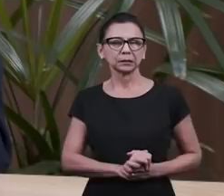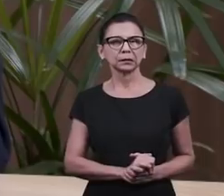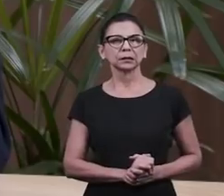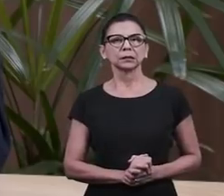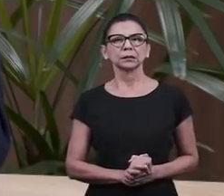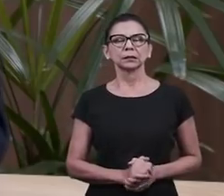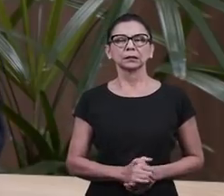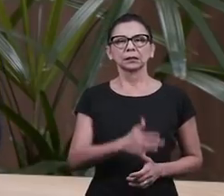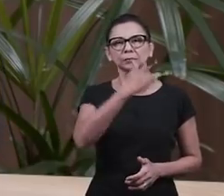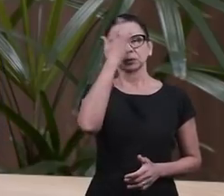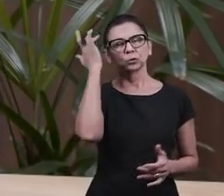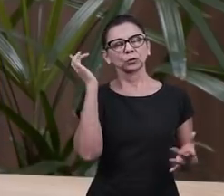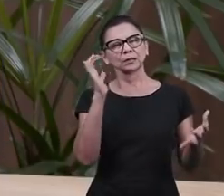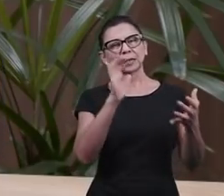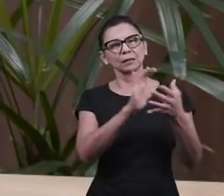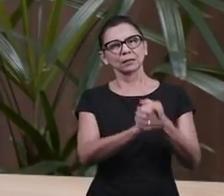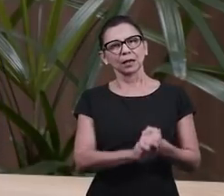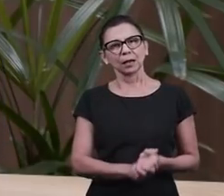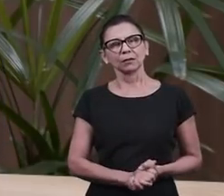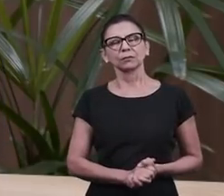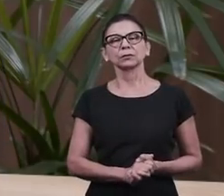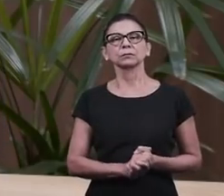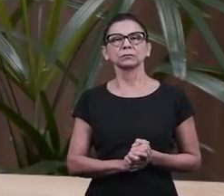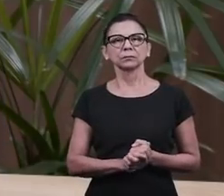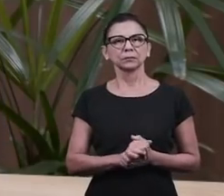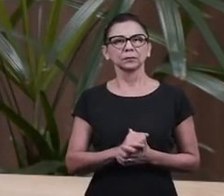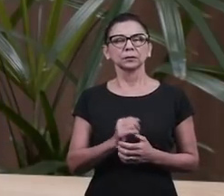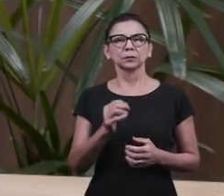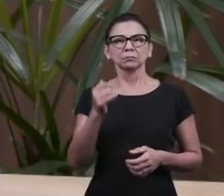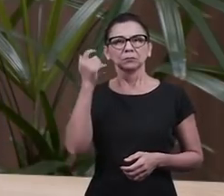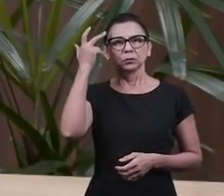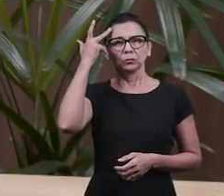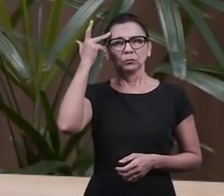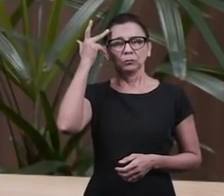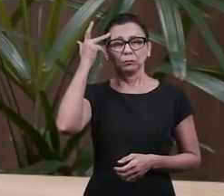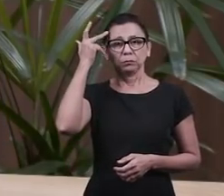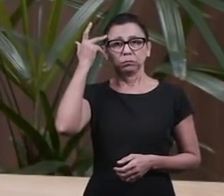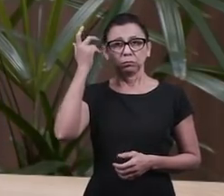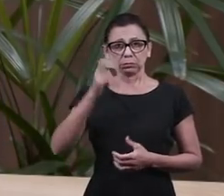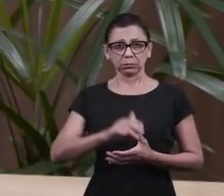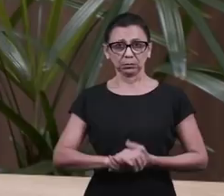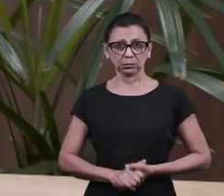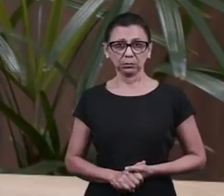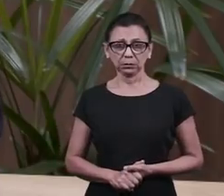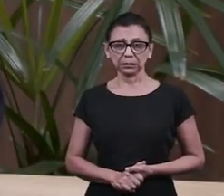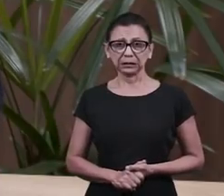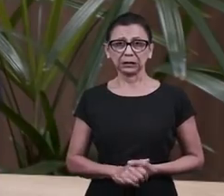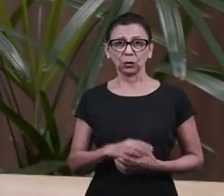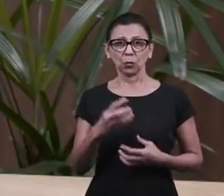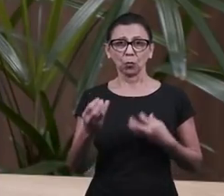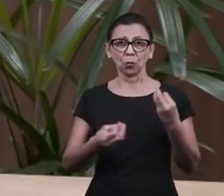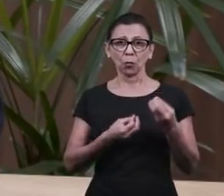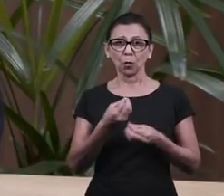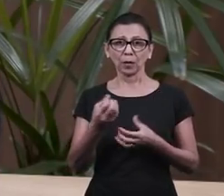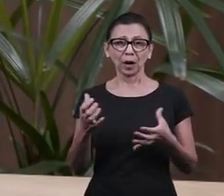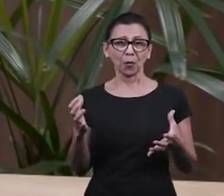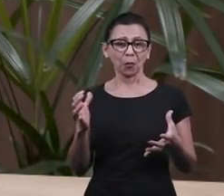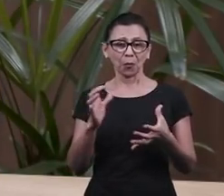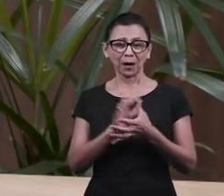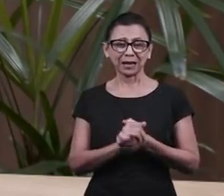a desvalorização do casamento, a vulgarização do casamento. Veio o